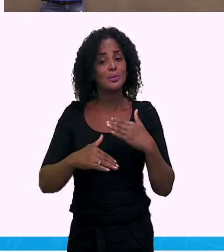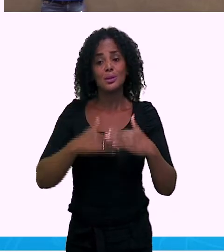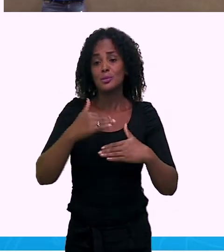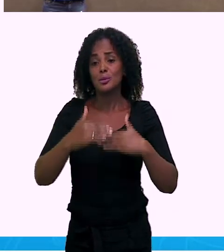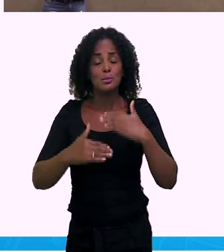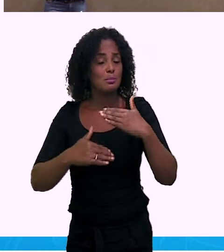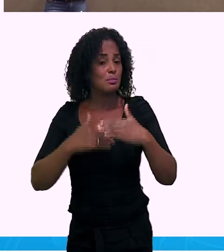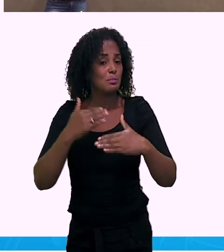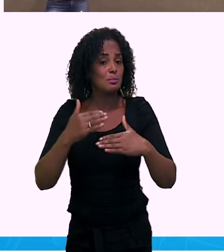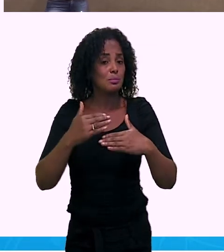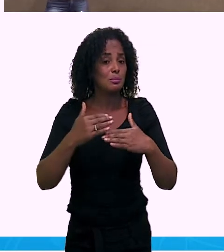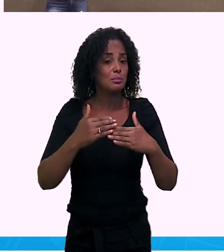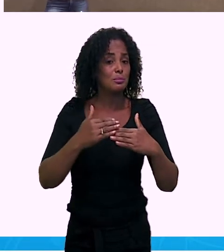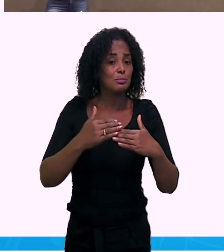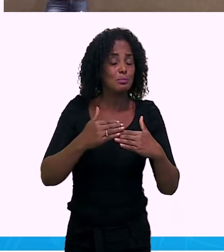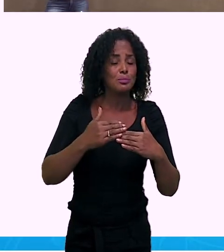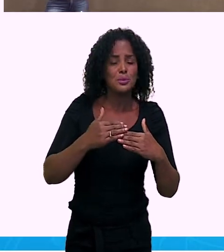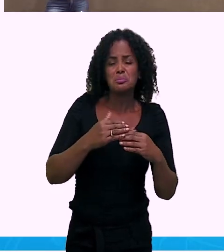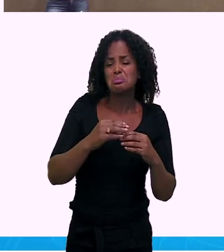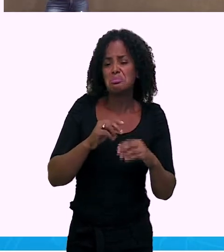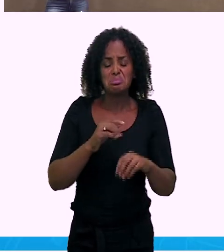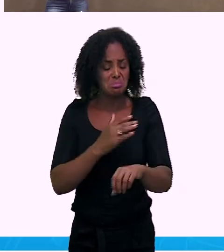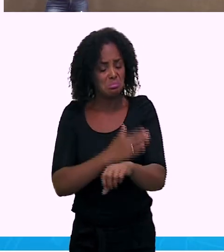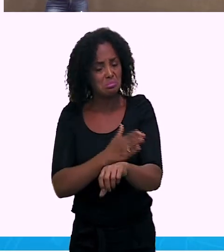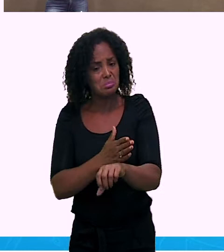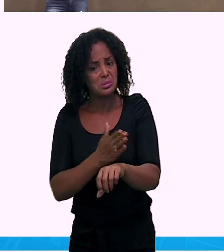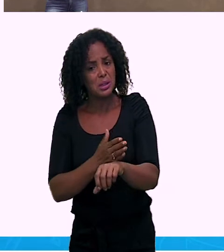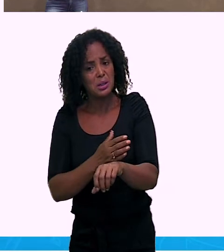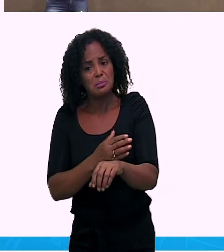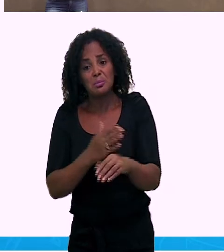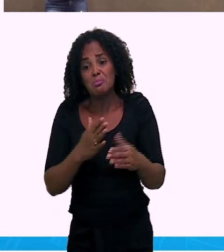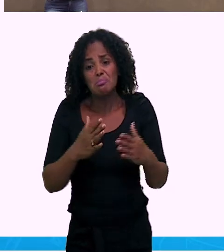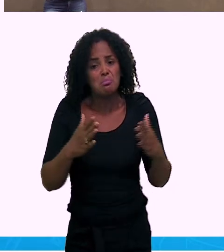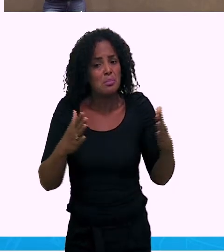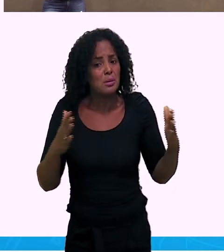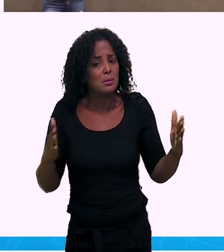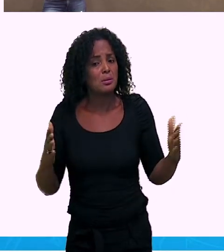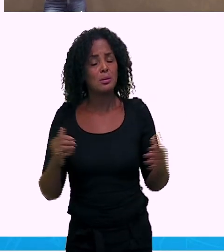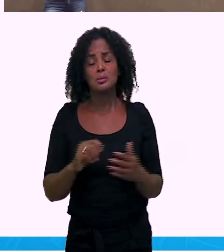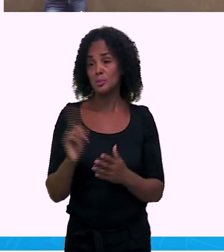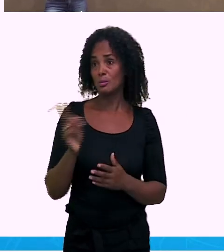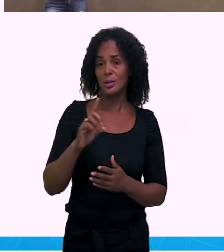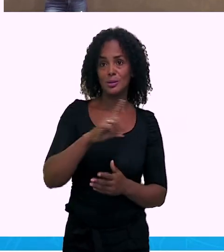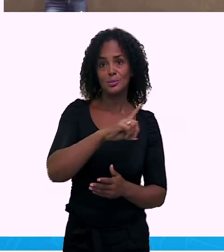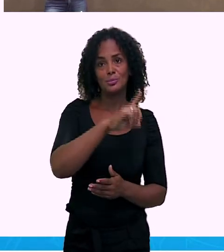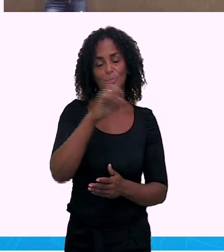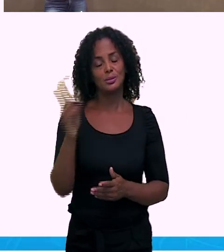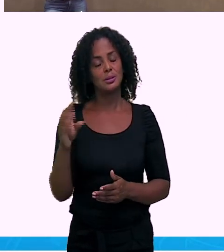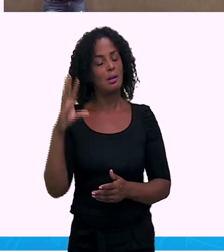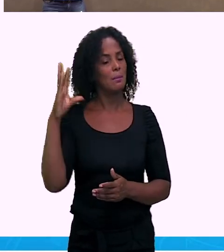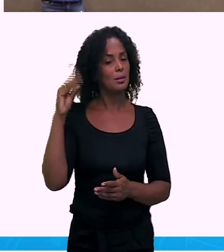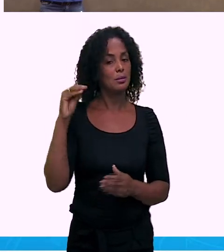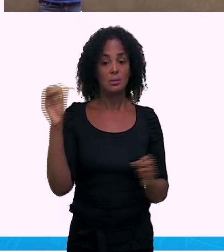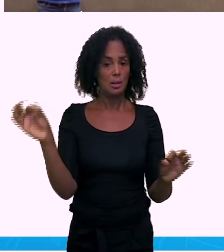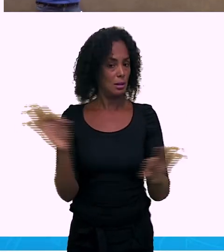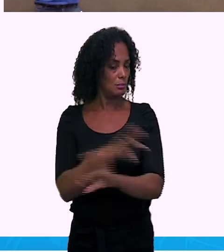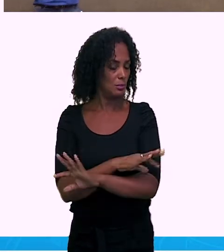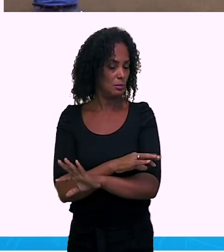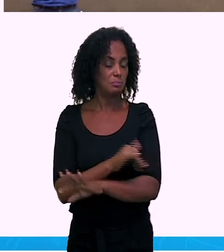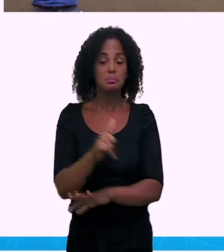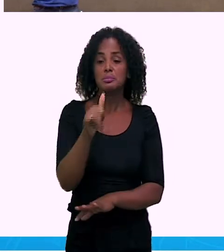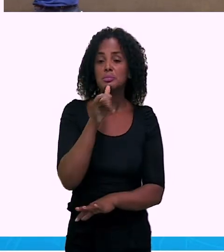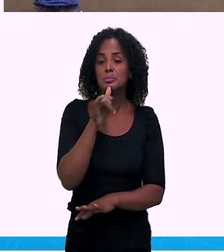transformação de um tempo mais longo, né? Não é do dia para a noite que aconteceu e acabou. Por